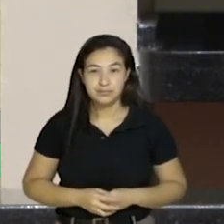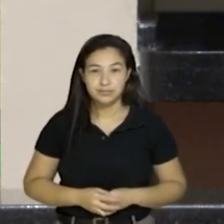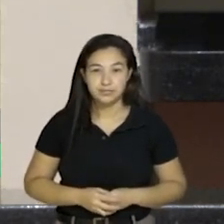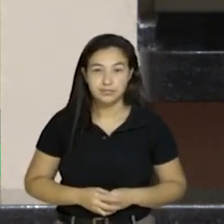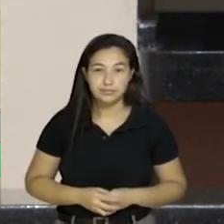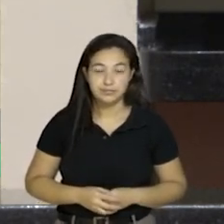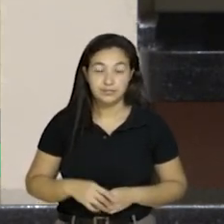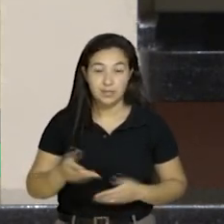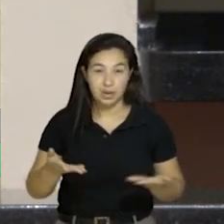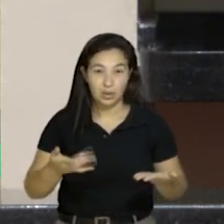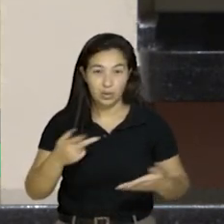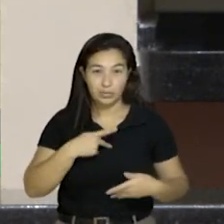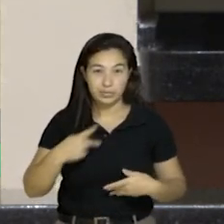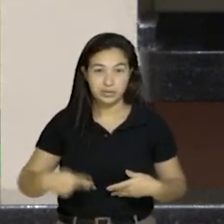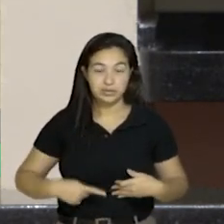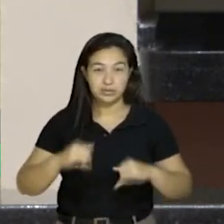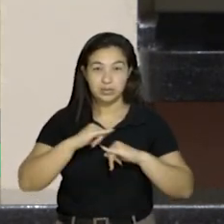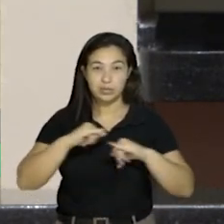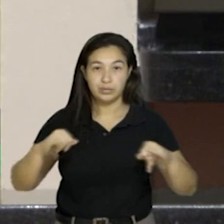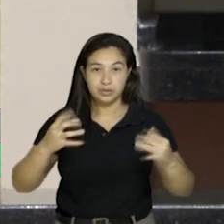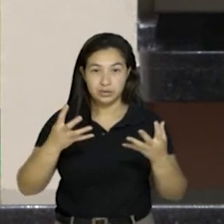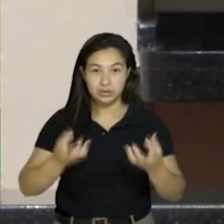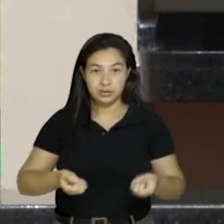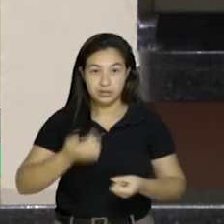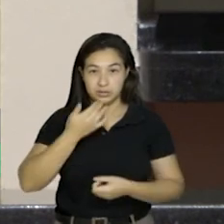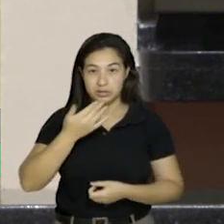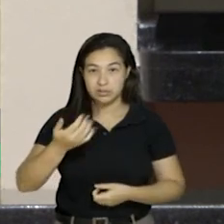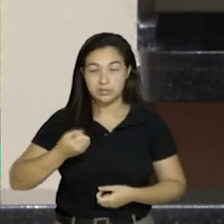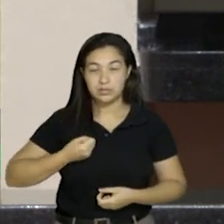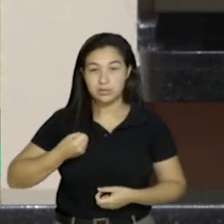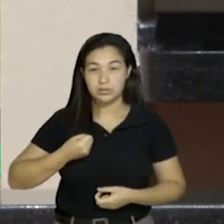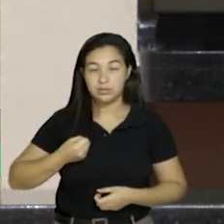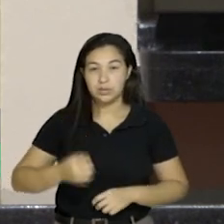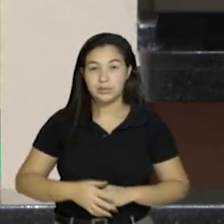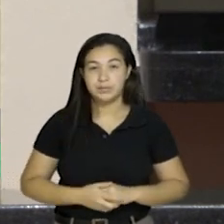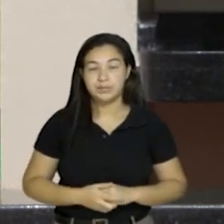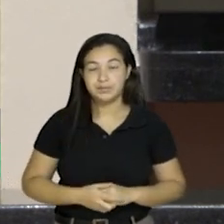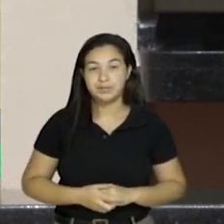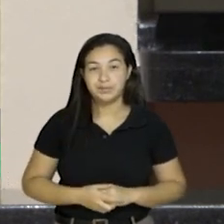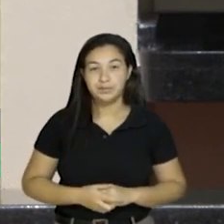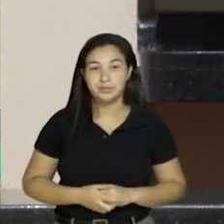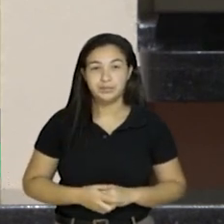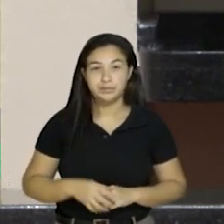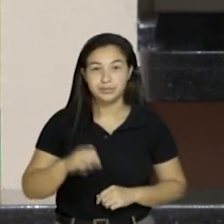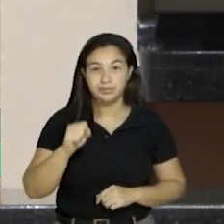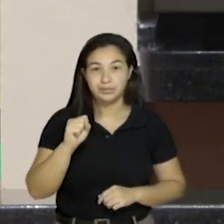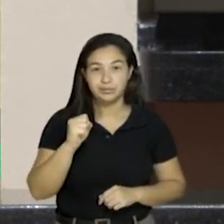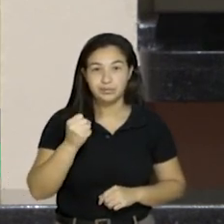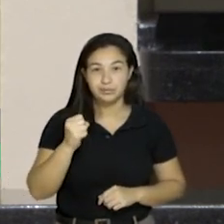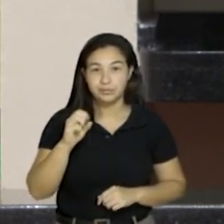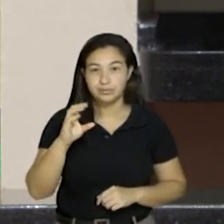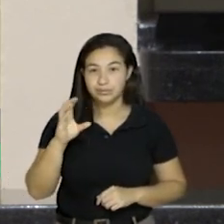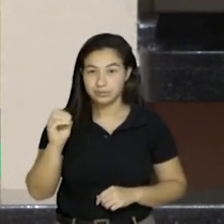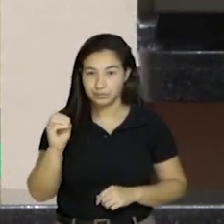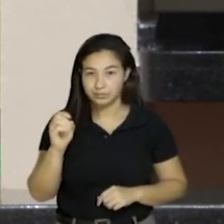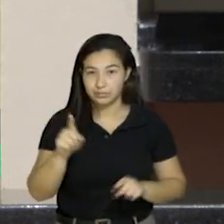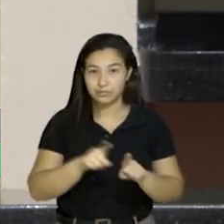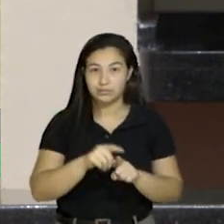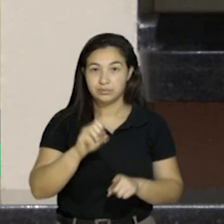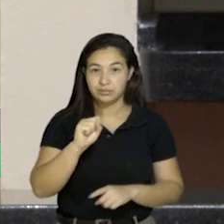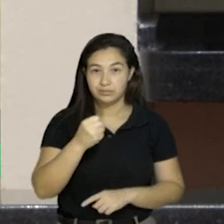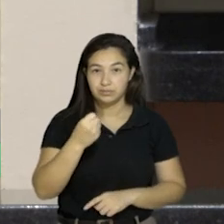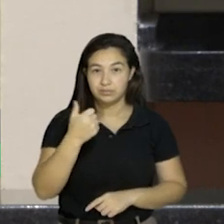esta presente comunica de Ferro seguintes requerimento requerimento 80 e 81